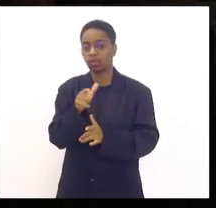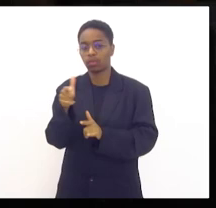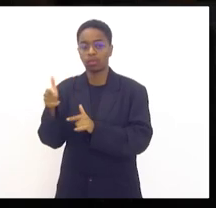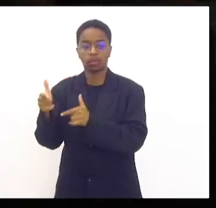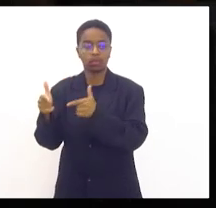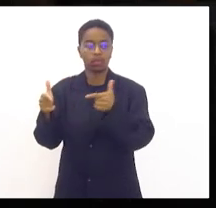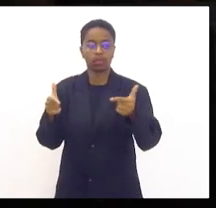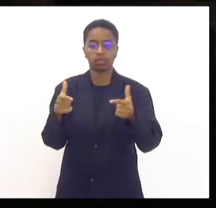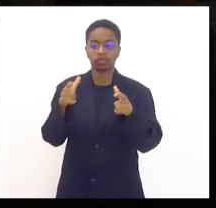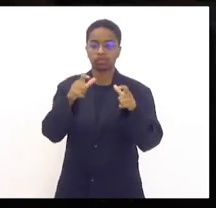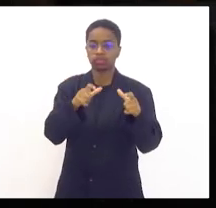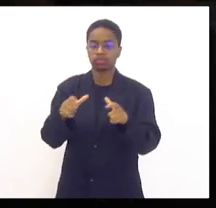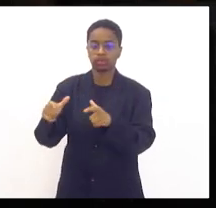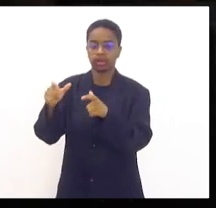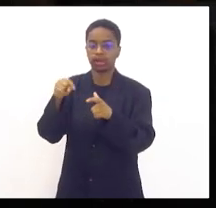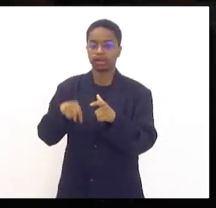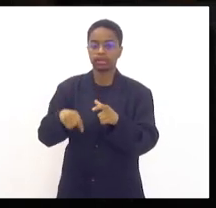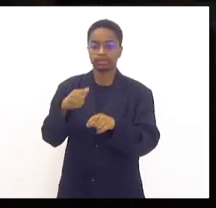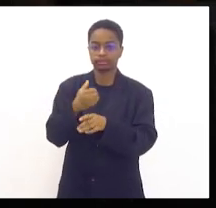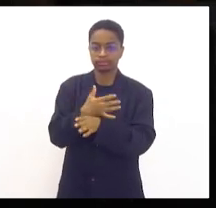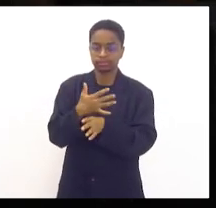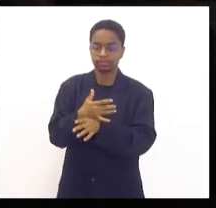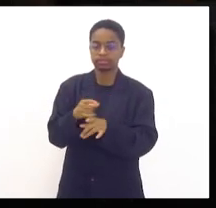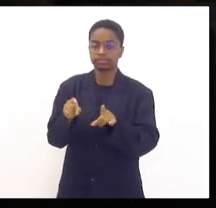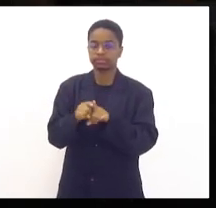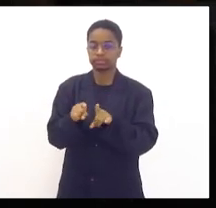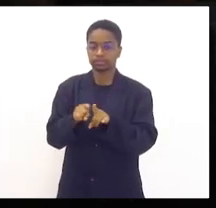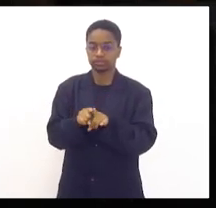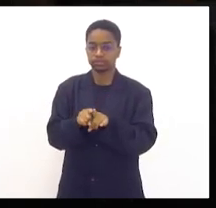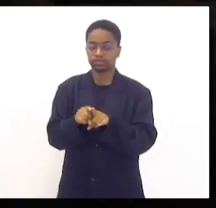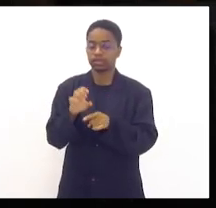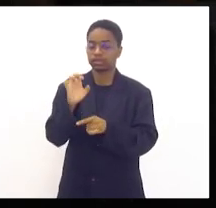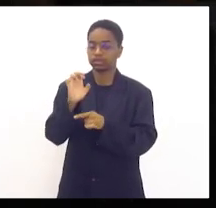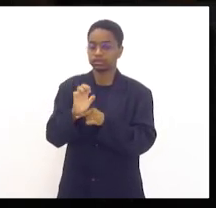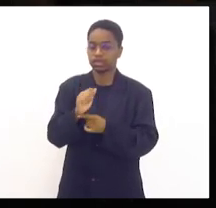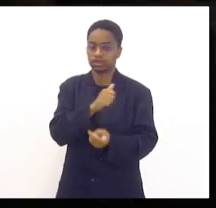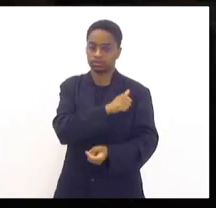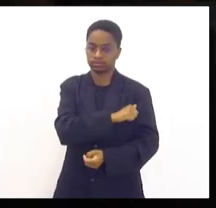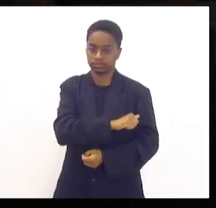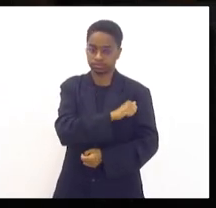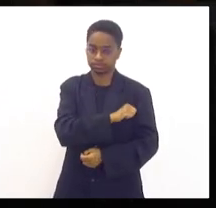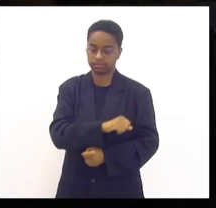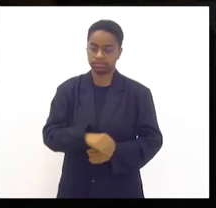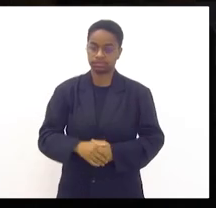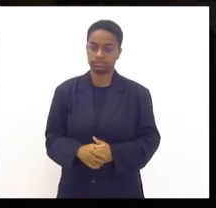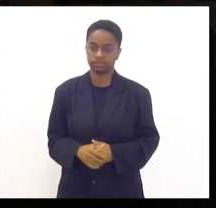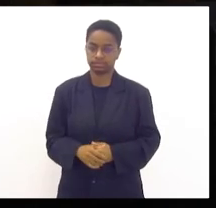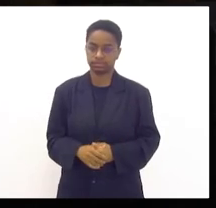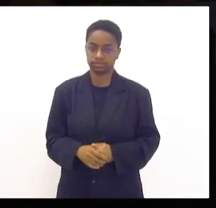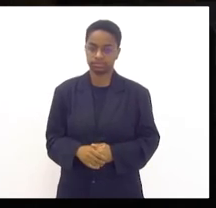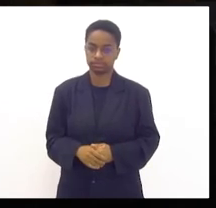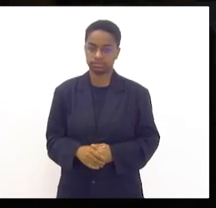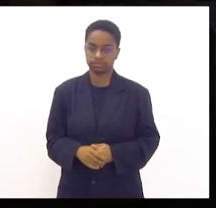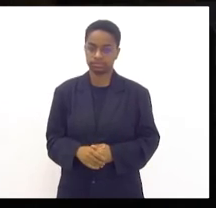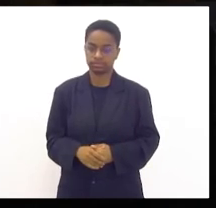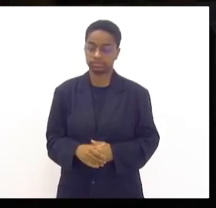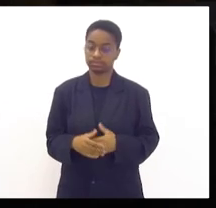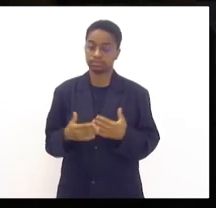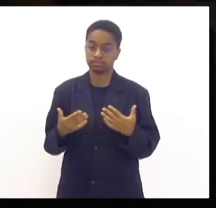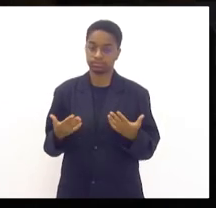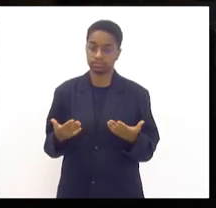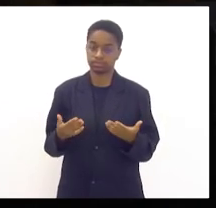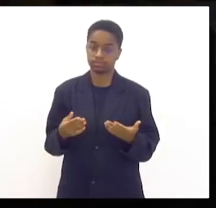locais da nossa cidade e do nosso Estado. A solução, a situação